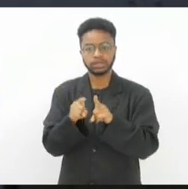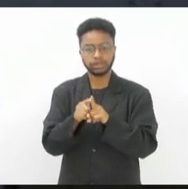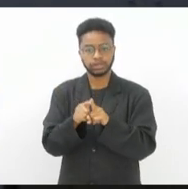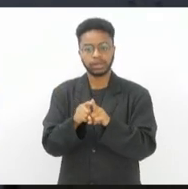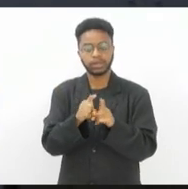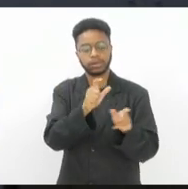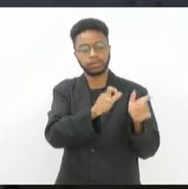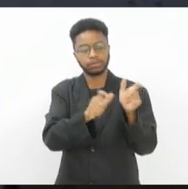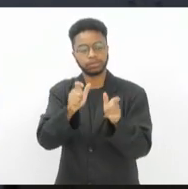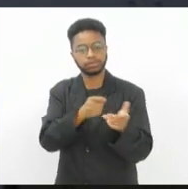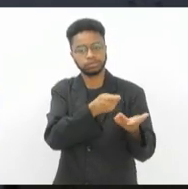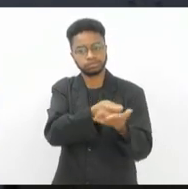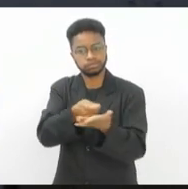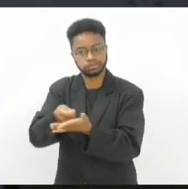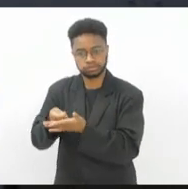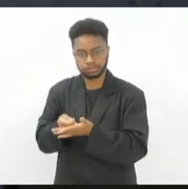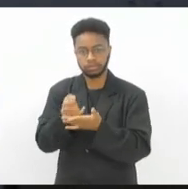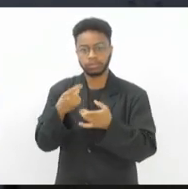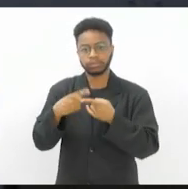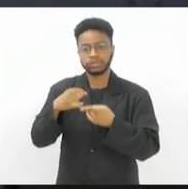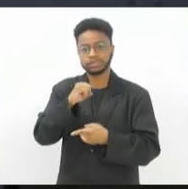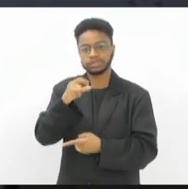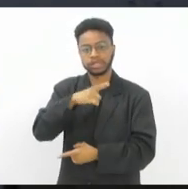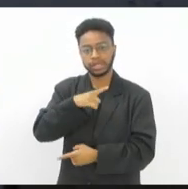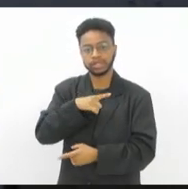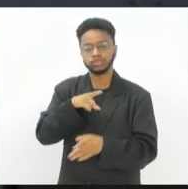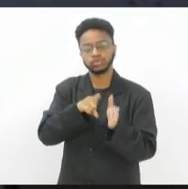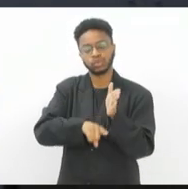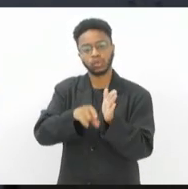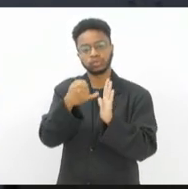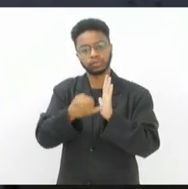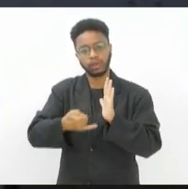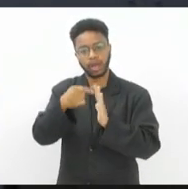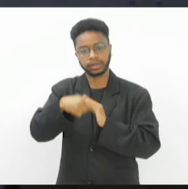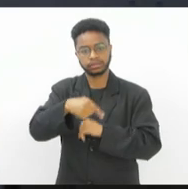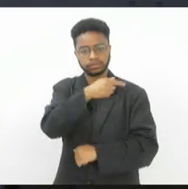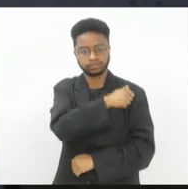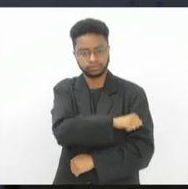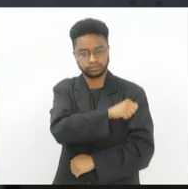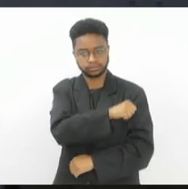contribuintes que usufruem de benefícios fiscais no Estado do Rio de Janeiro.